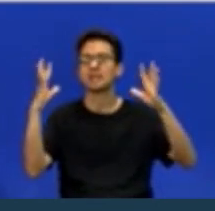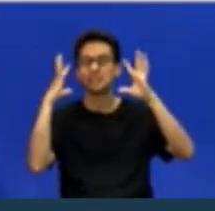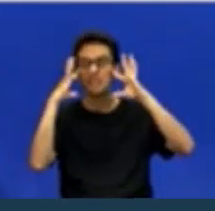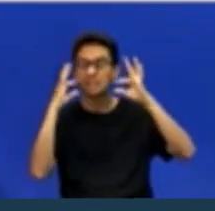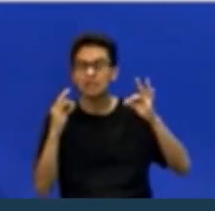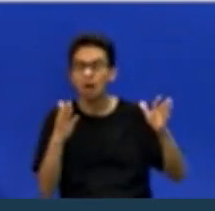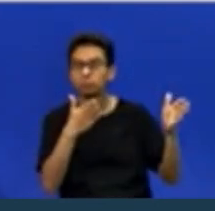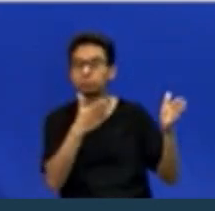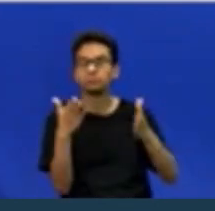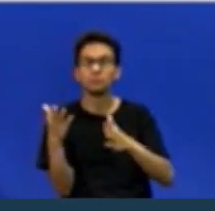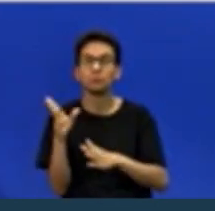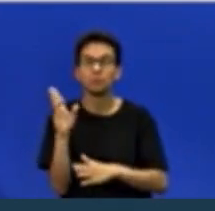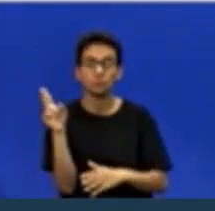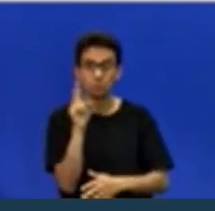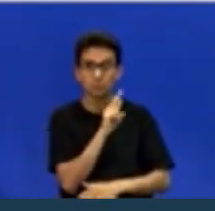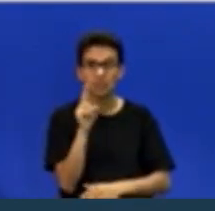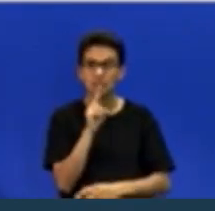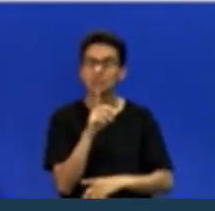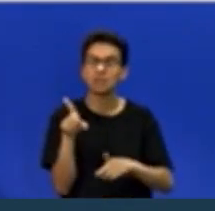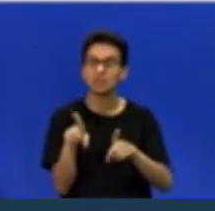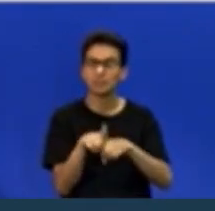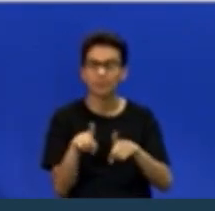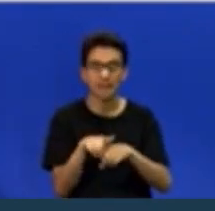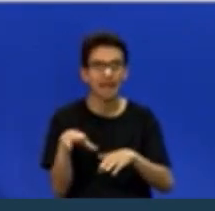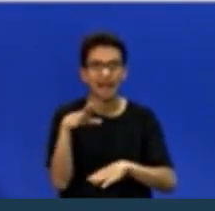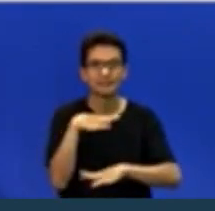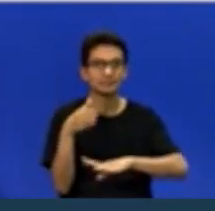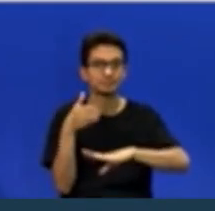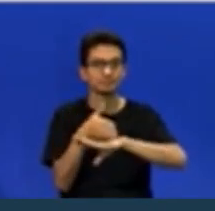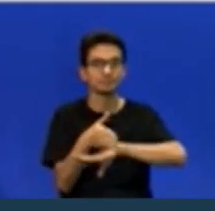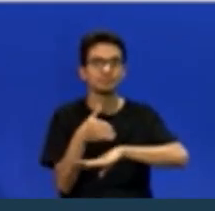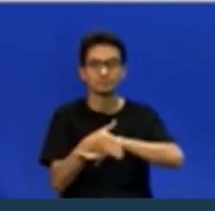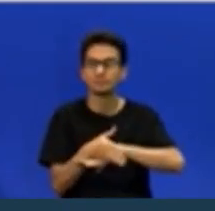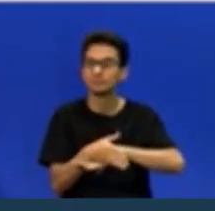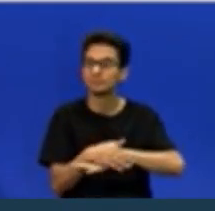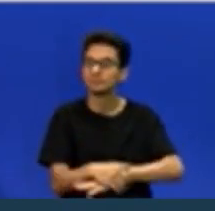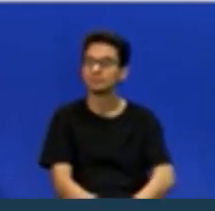maior urgência em termos de atendimento.